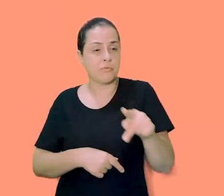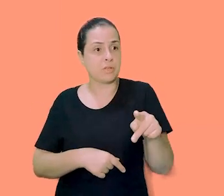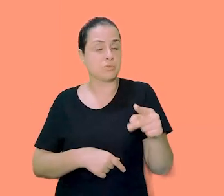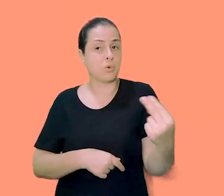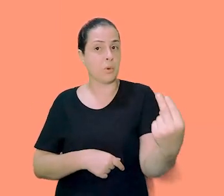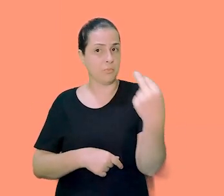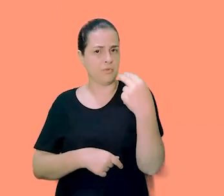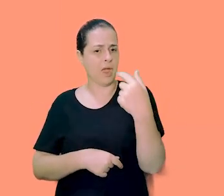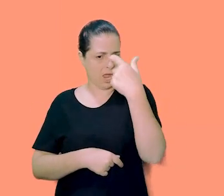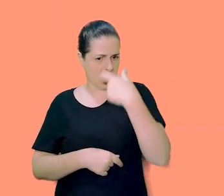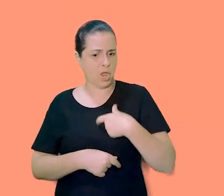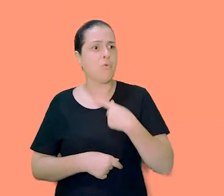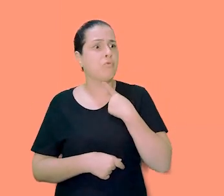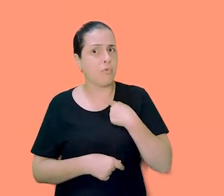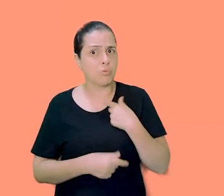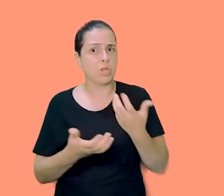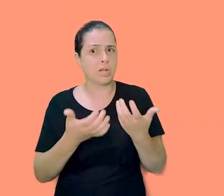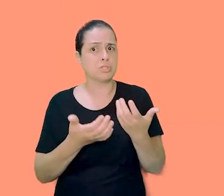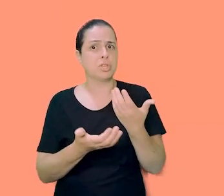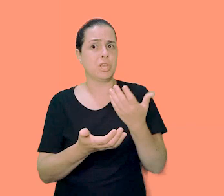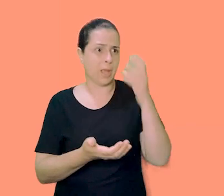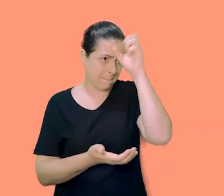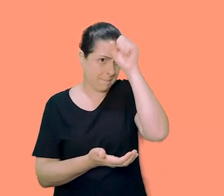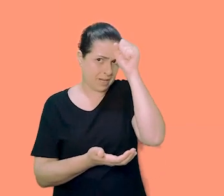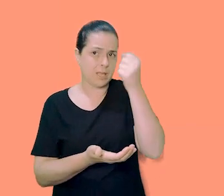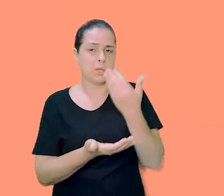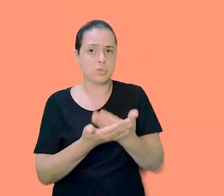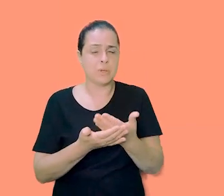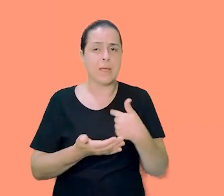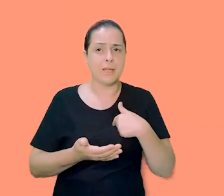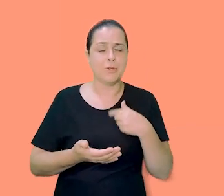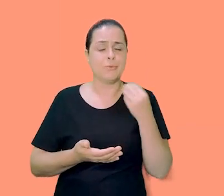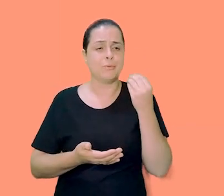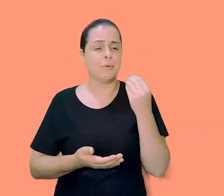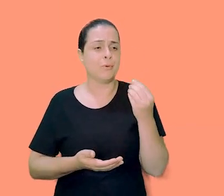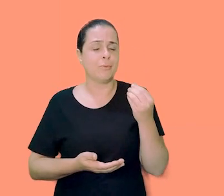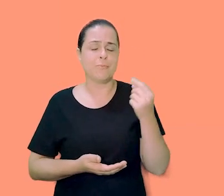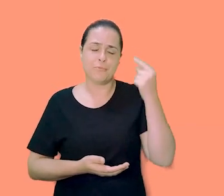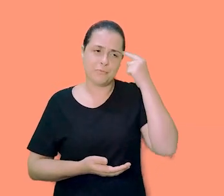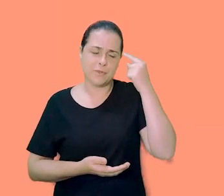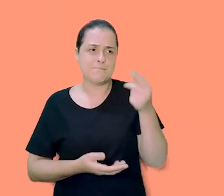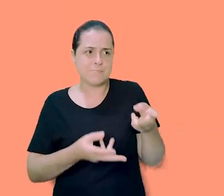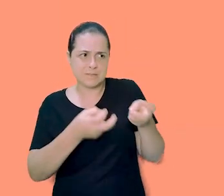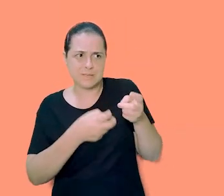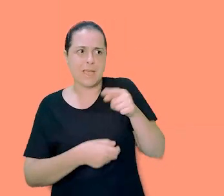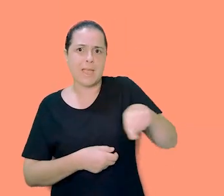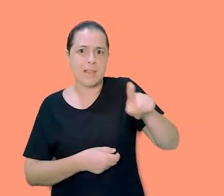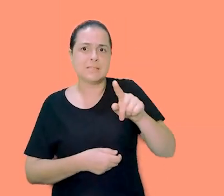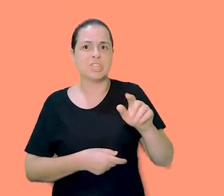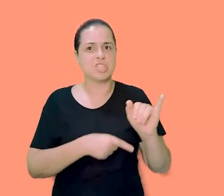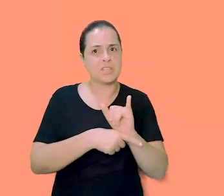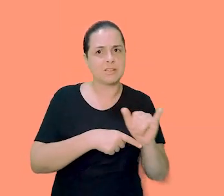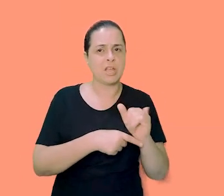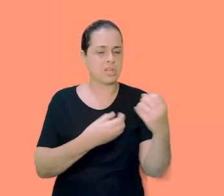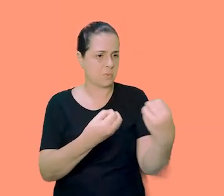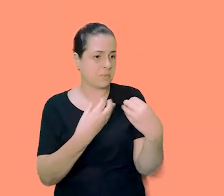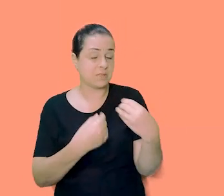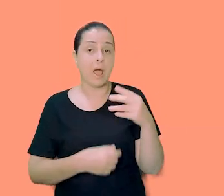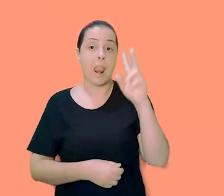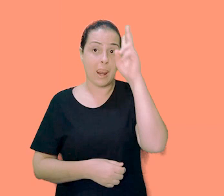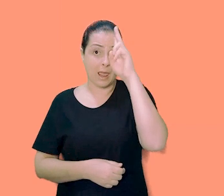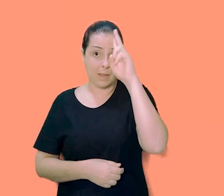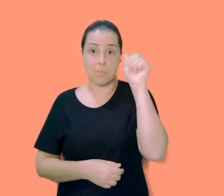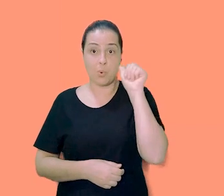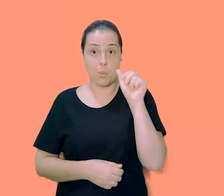estava disposto a aprender. Então, era uma questão de procurar uma maneira de me ensinar. Então, teve muitas adaptações. Por exemplo, eu lembro que tinha